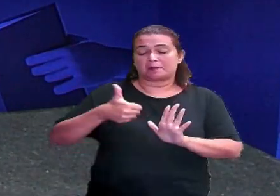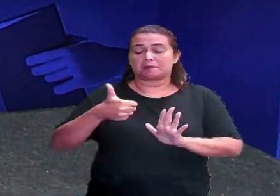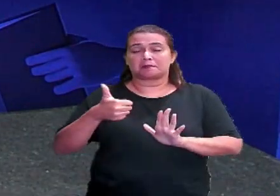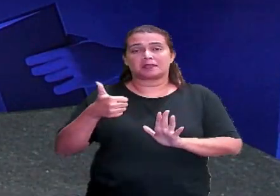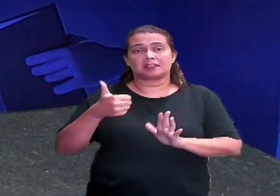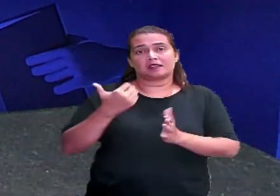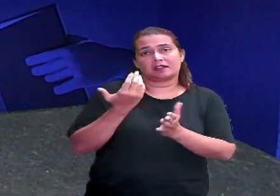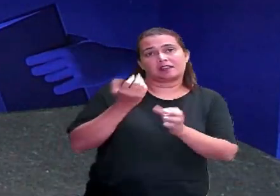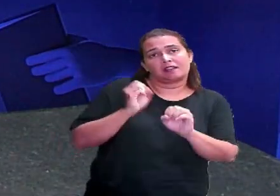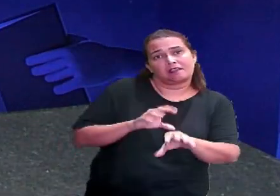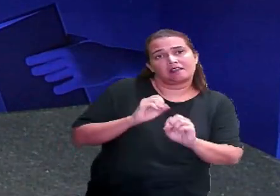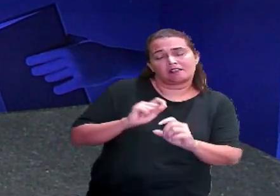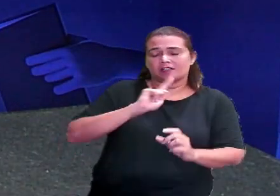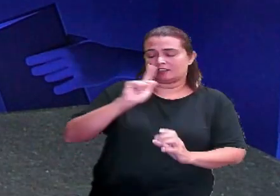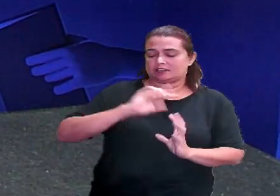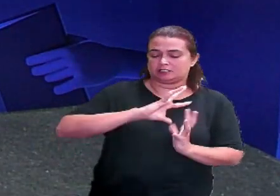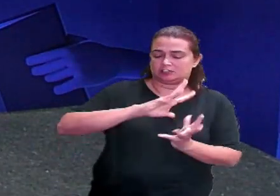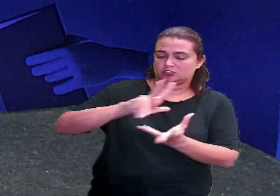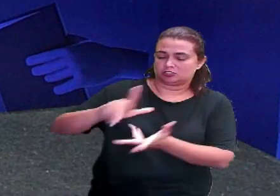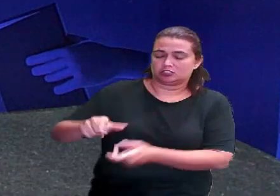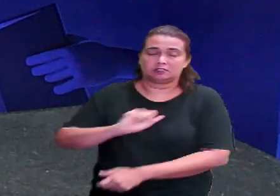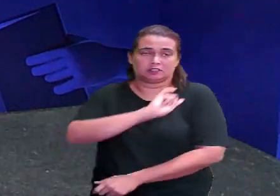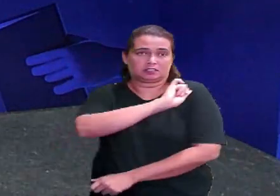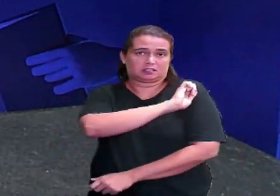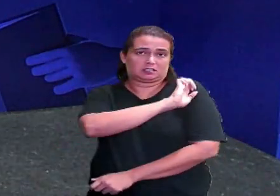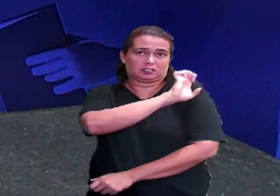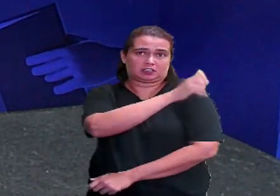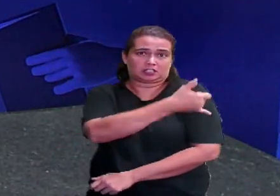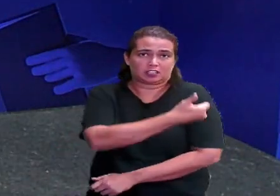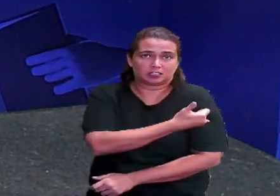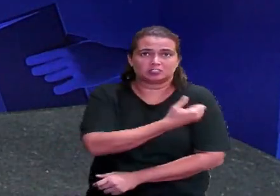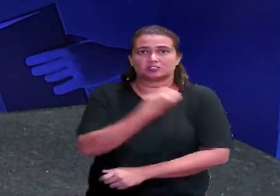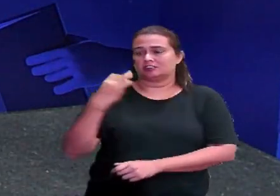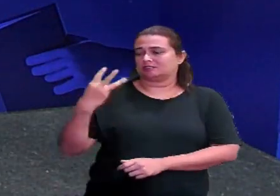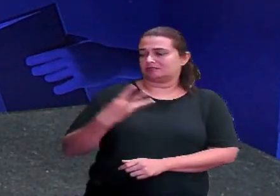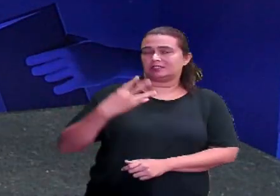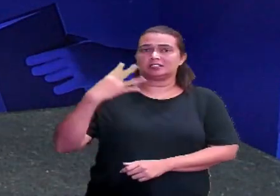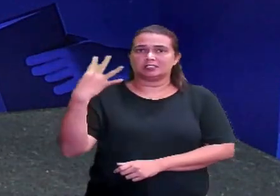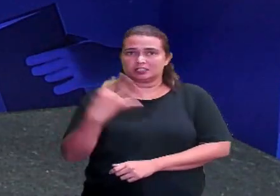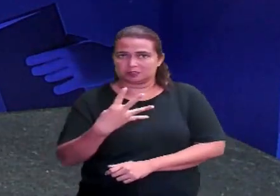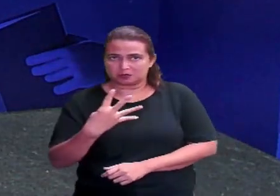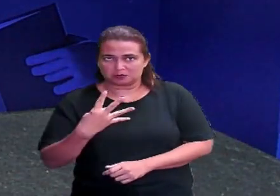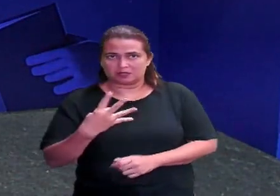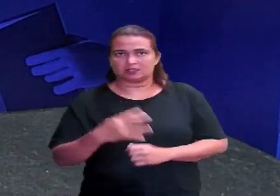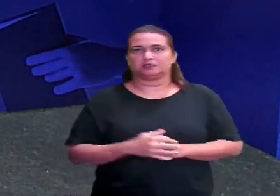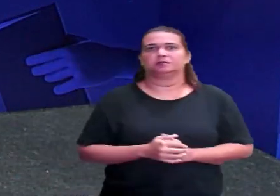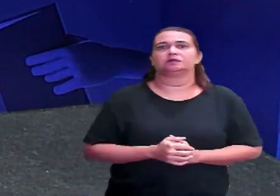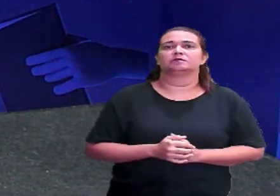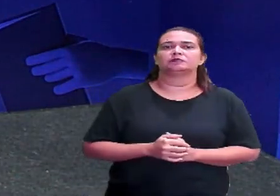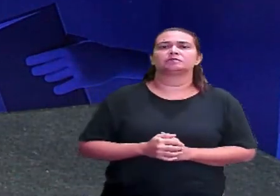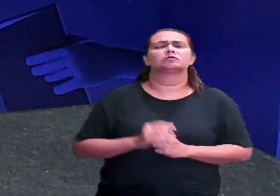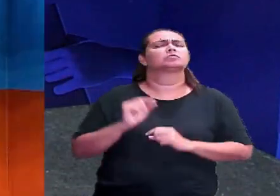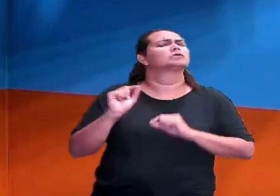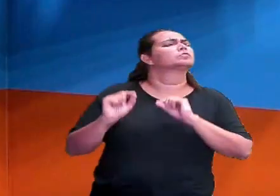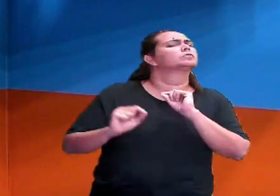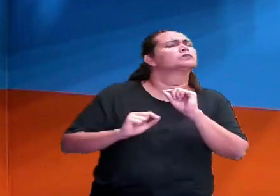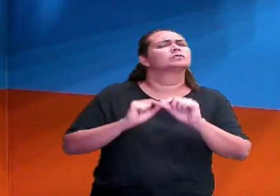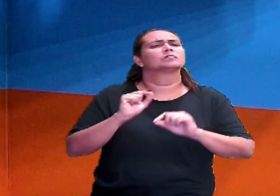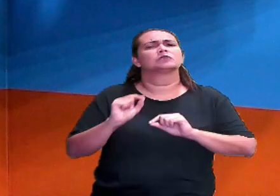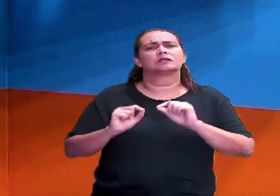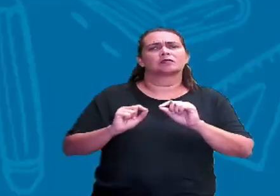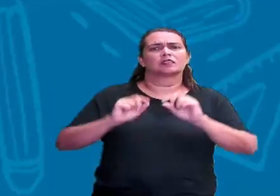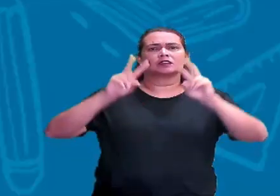EJA 3 e 4, certo? A nossa primeira aula de Geografia tem como